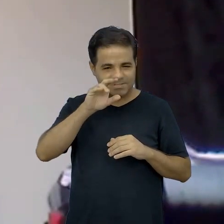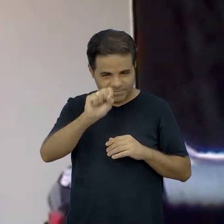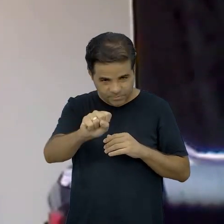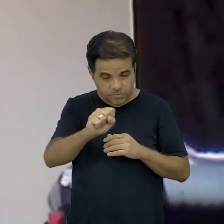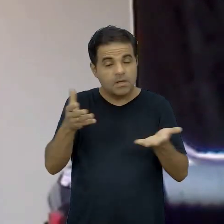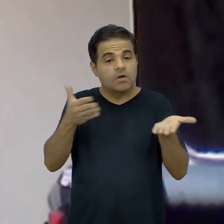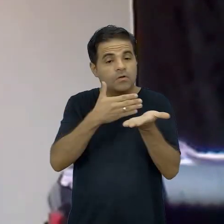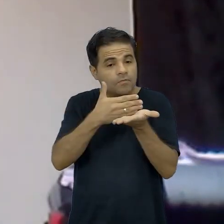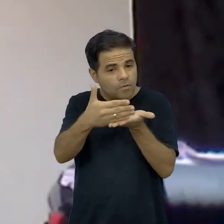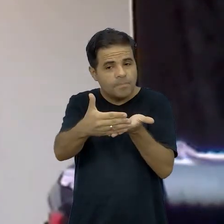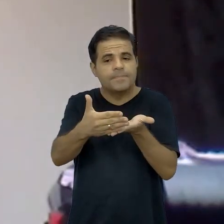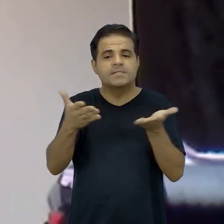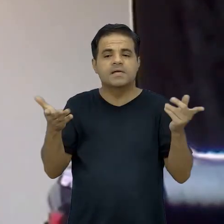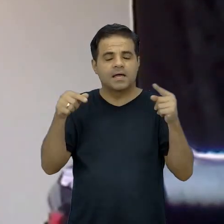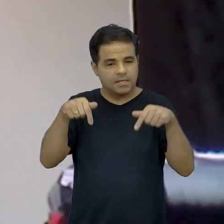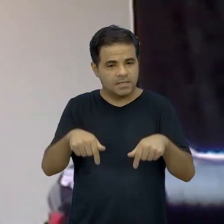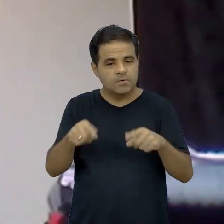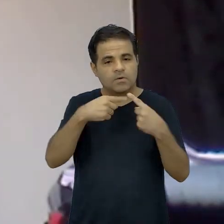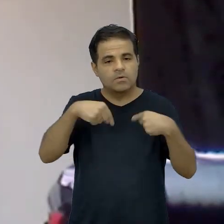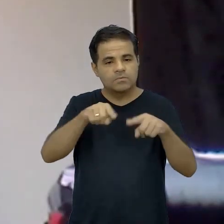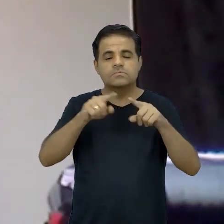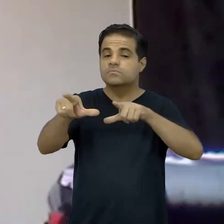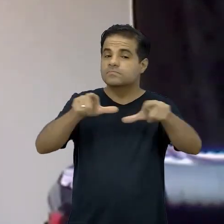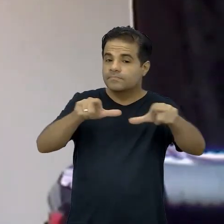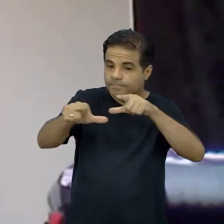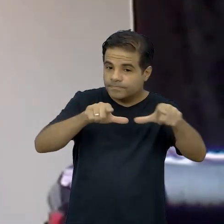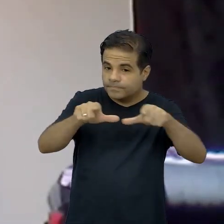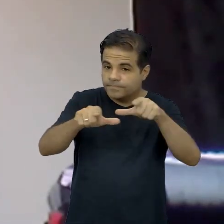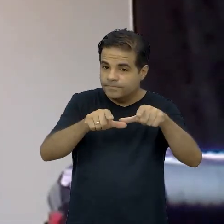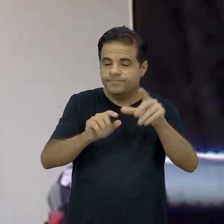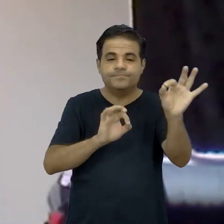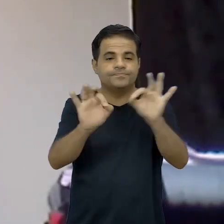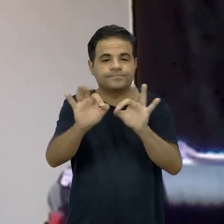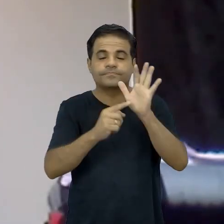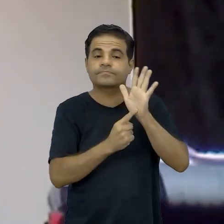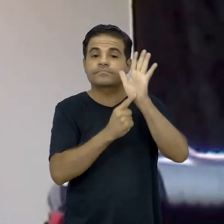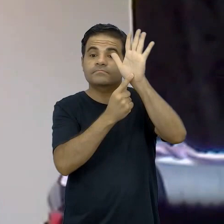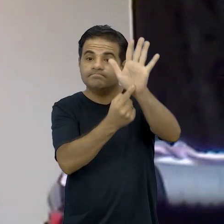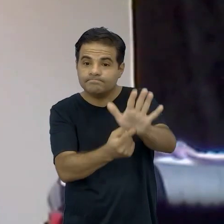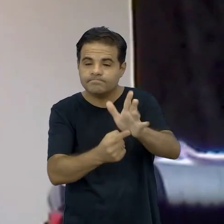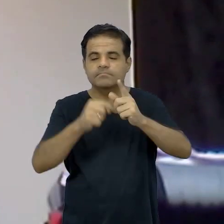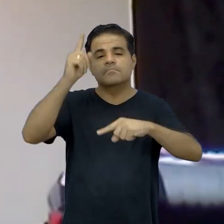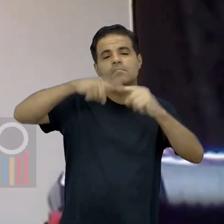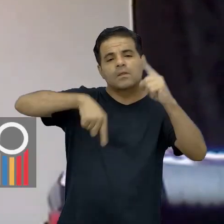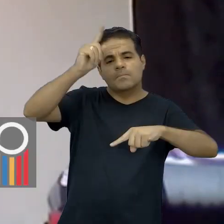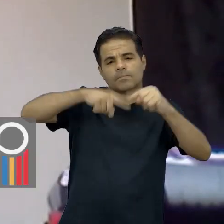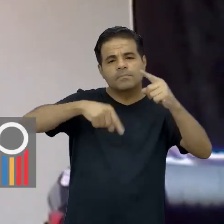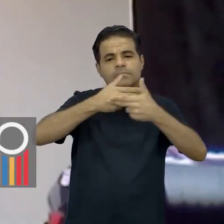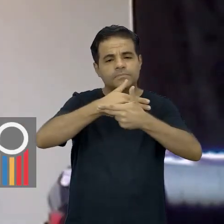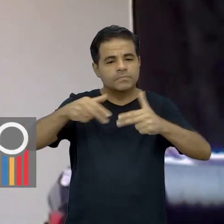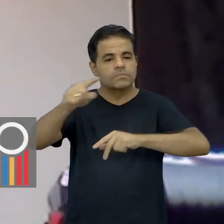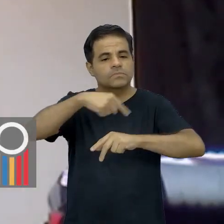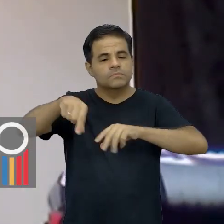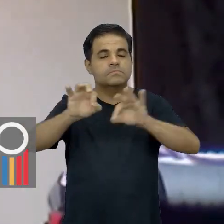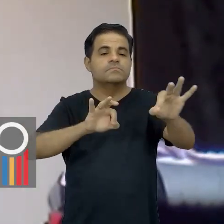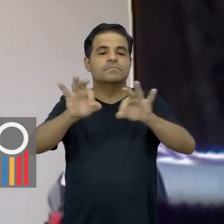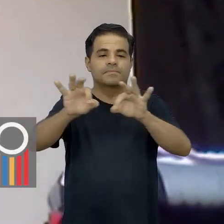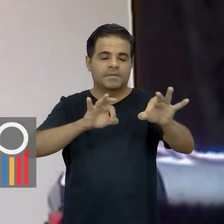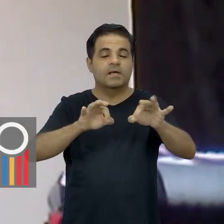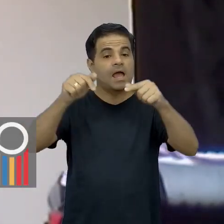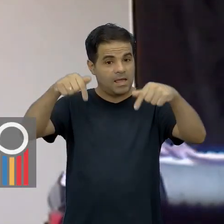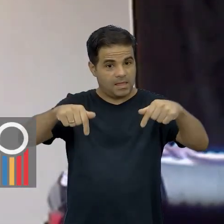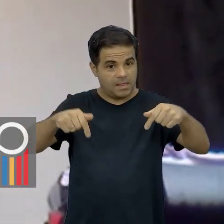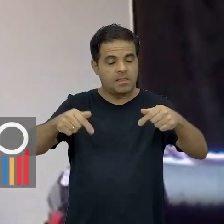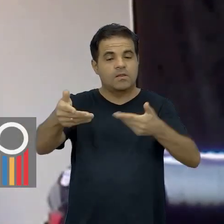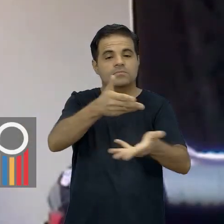começar o nosso trabalho projetando para você um material que nós preparamos para essa